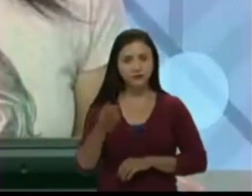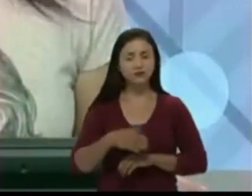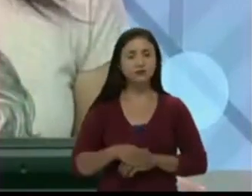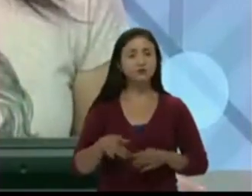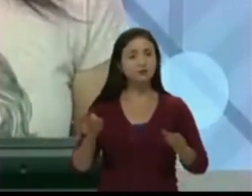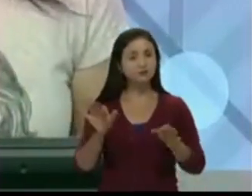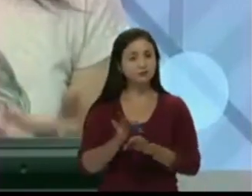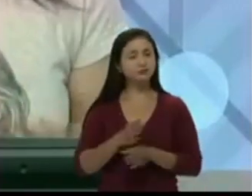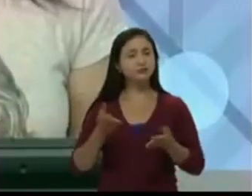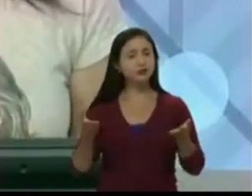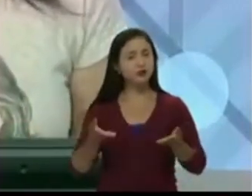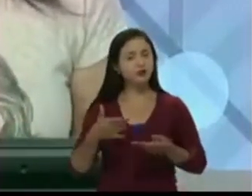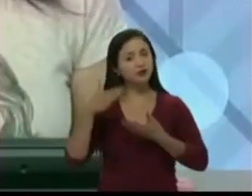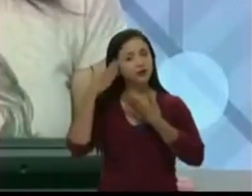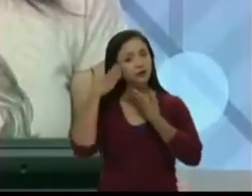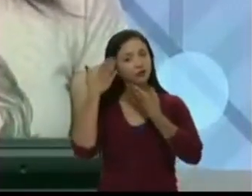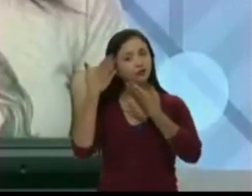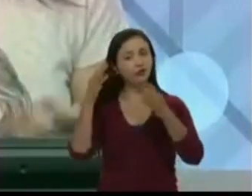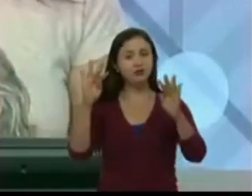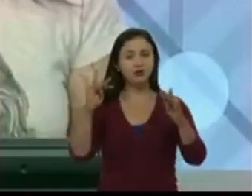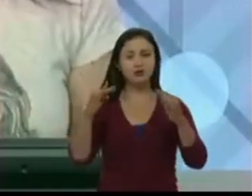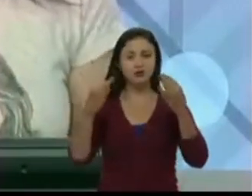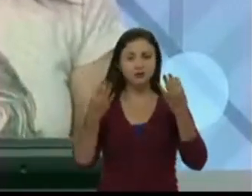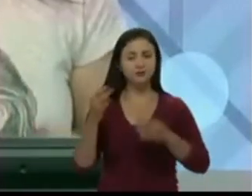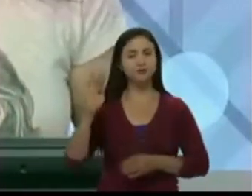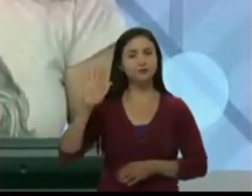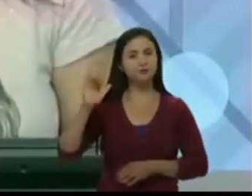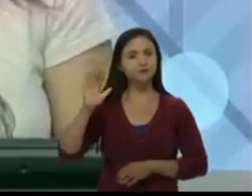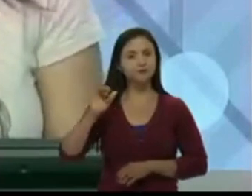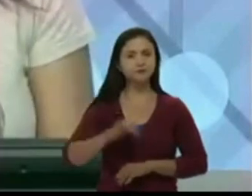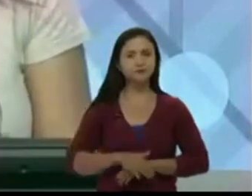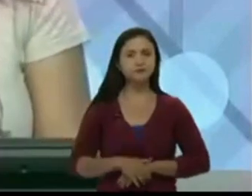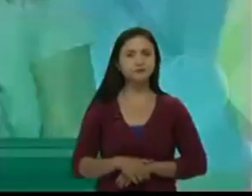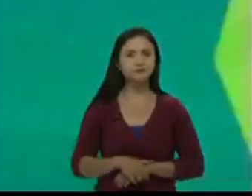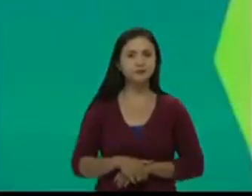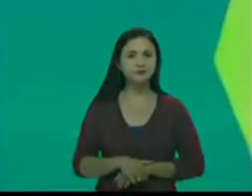por aqui, então. Muito obrigada pela atenção. Até a próxima.